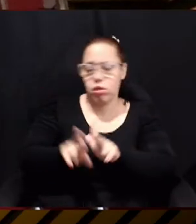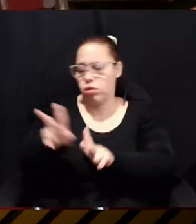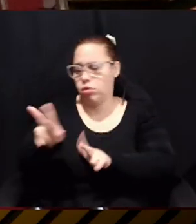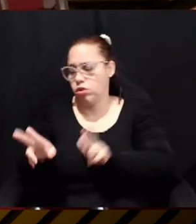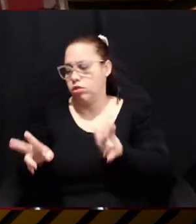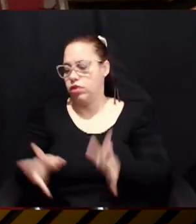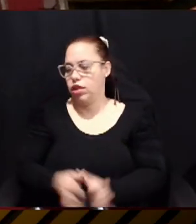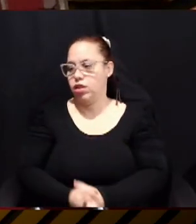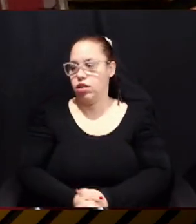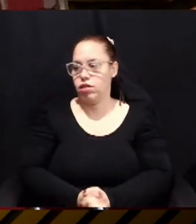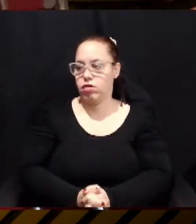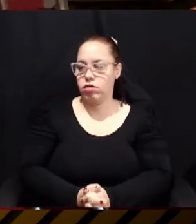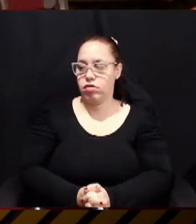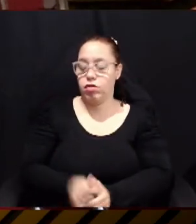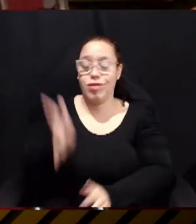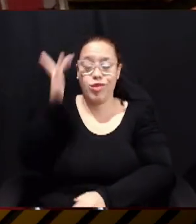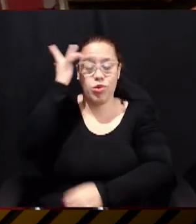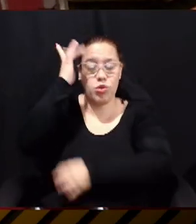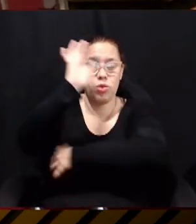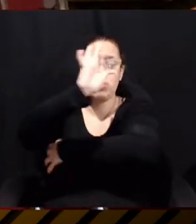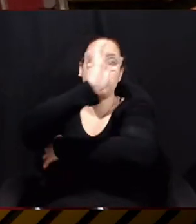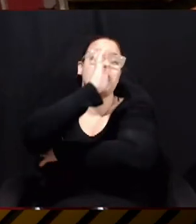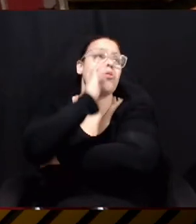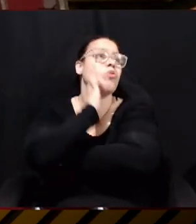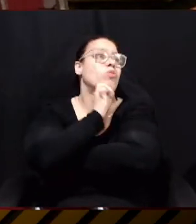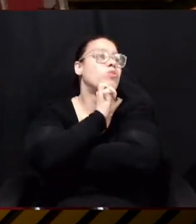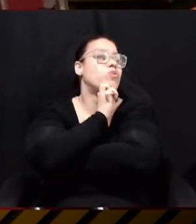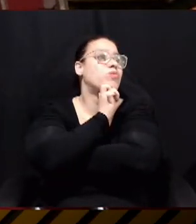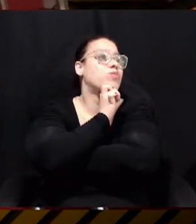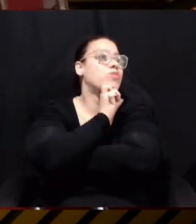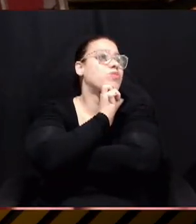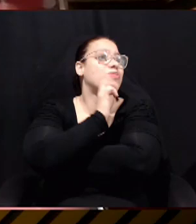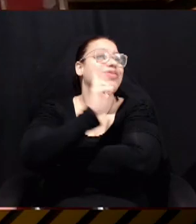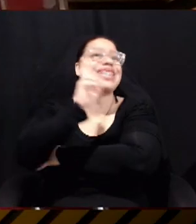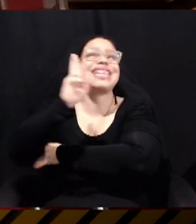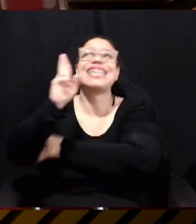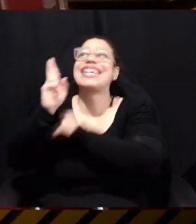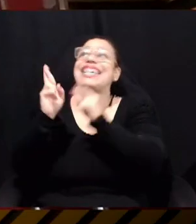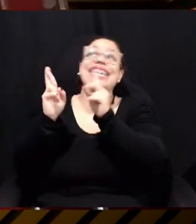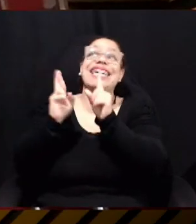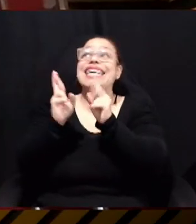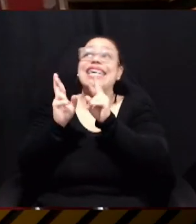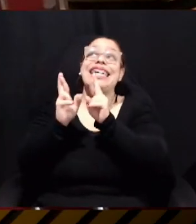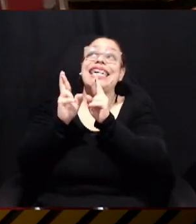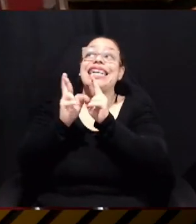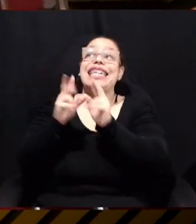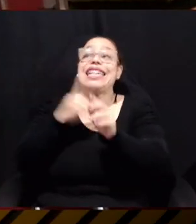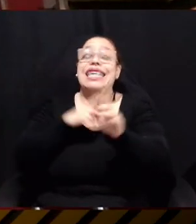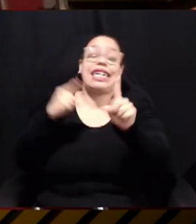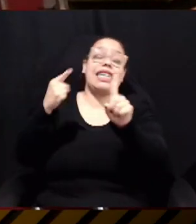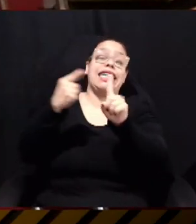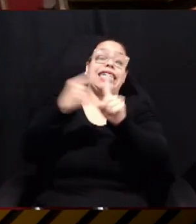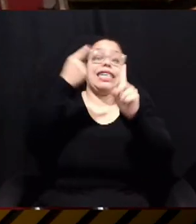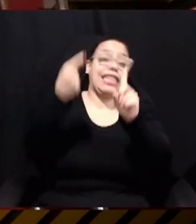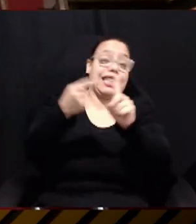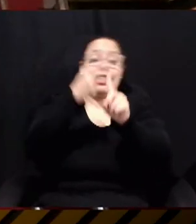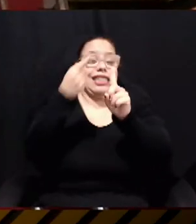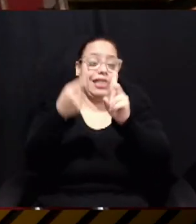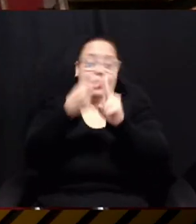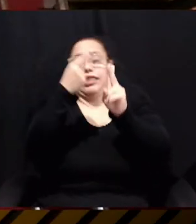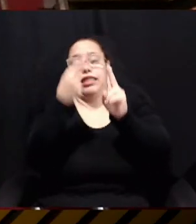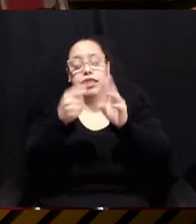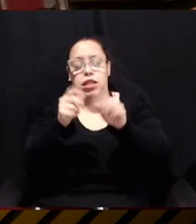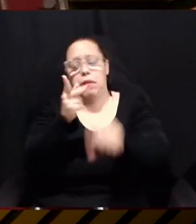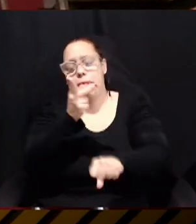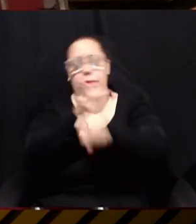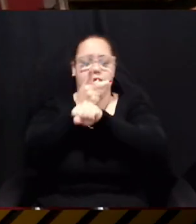Não sei, eu não consigo projetar muita expectativa, assim, não, se tem que alcançar tal coisa, tem que alcançar tal prêmio, assim. Eu acho que,